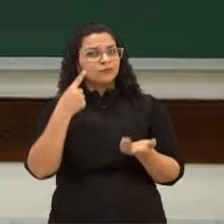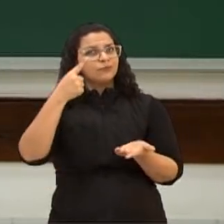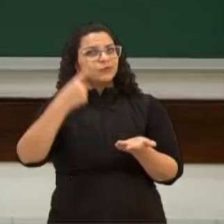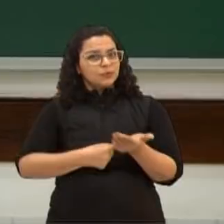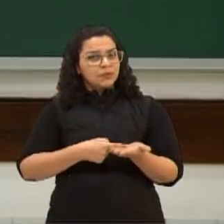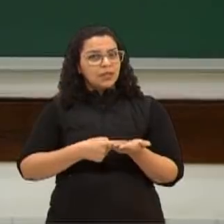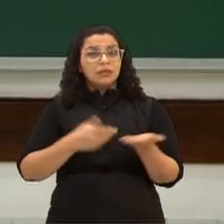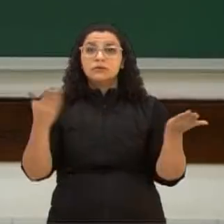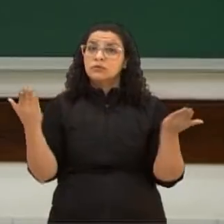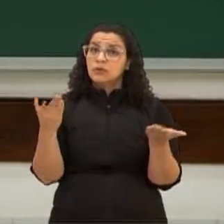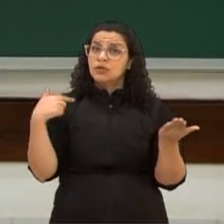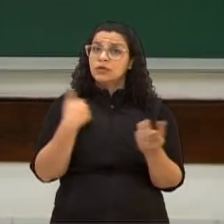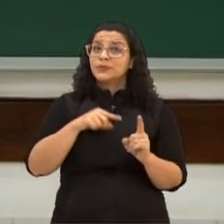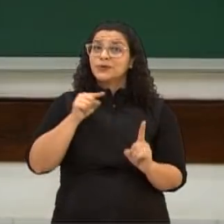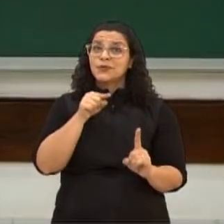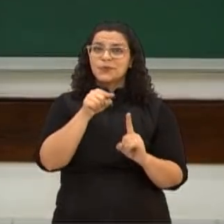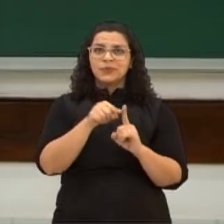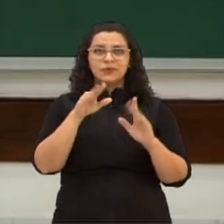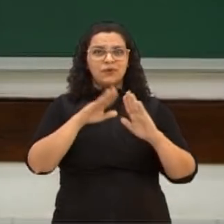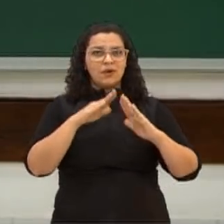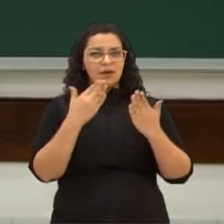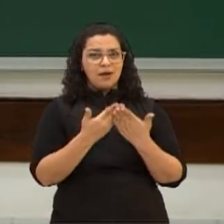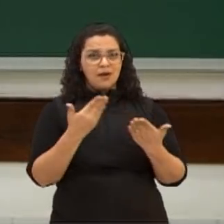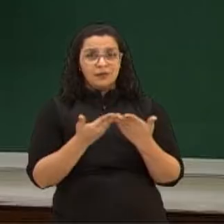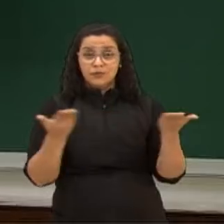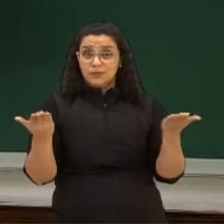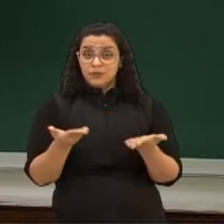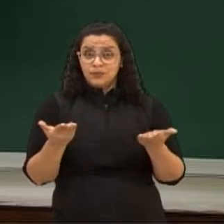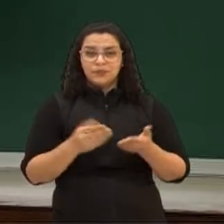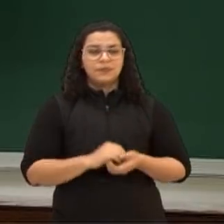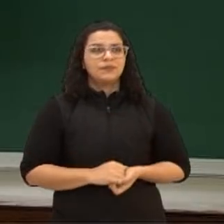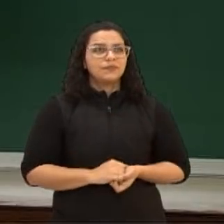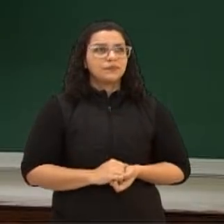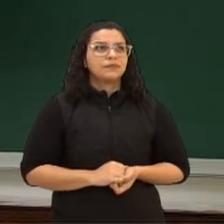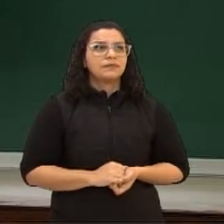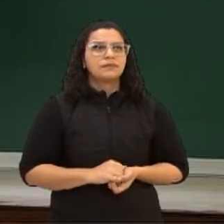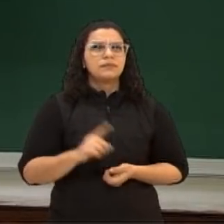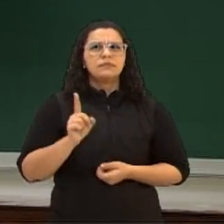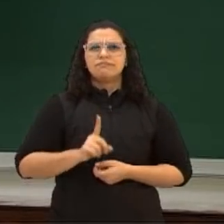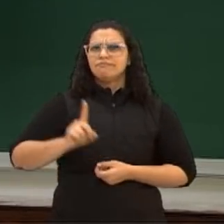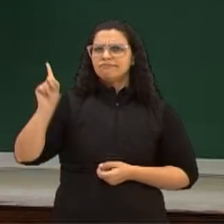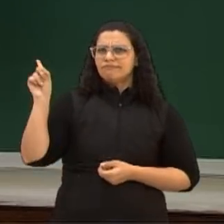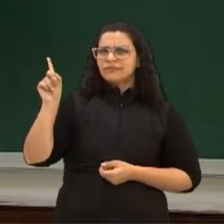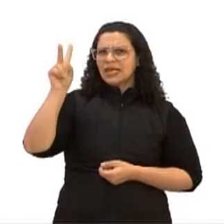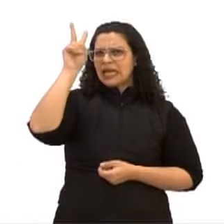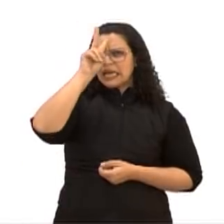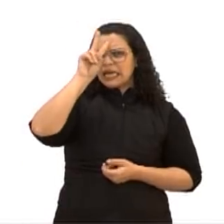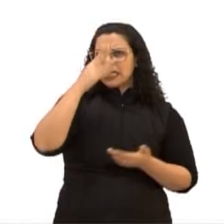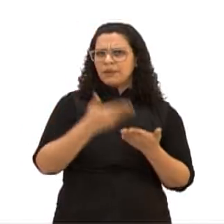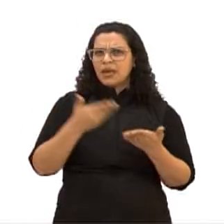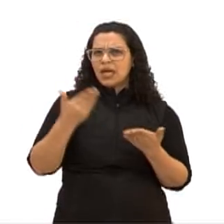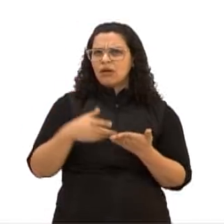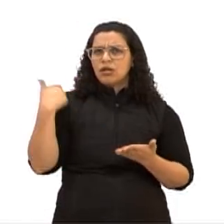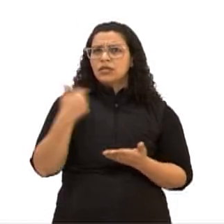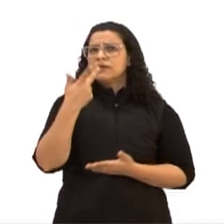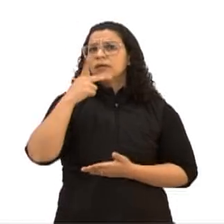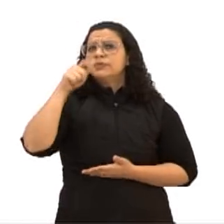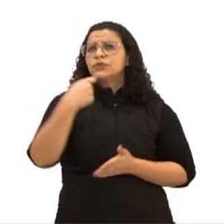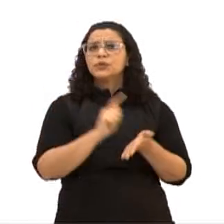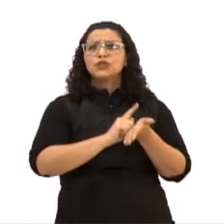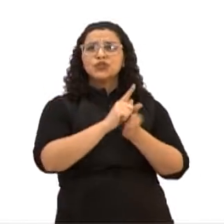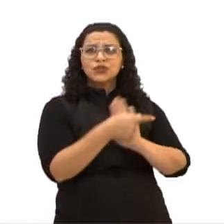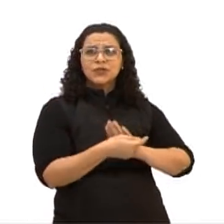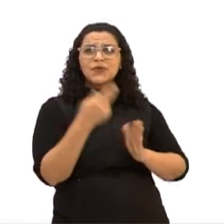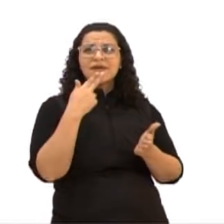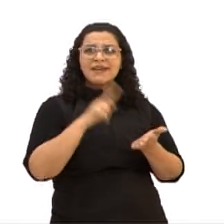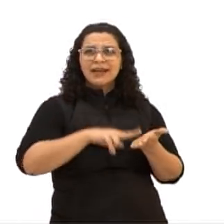combinado, nós vamos ver os nossos objetivos da aula de hoje. Estão lembrados que na aula passada nós estávamos falando sobre a